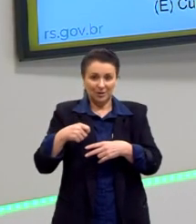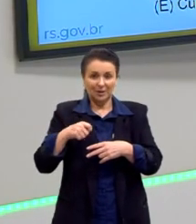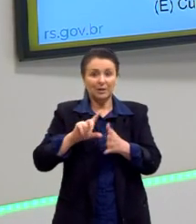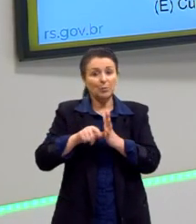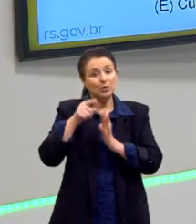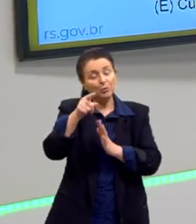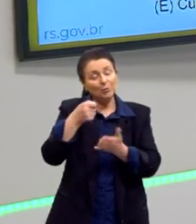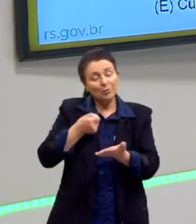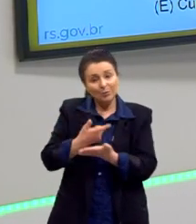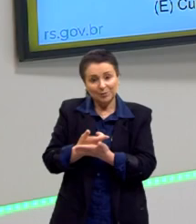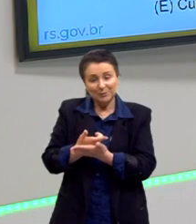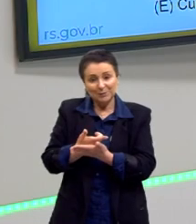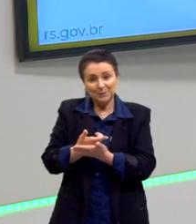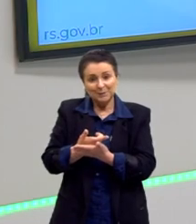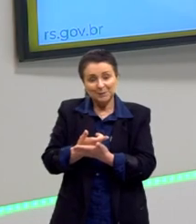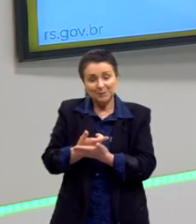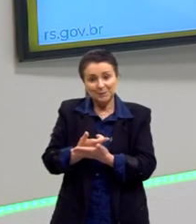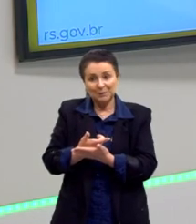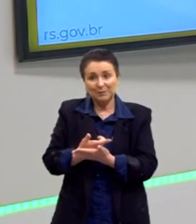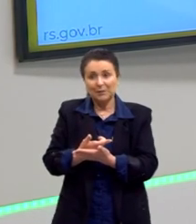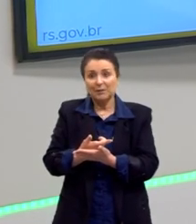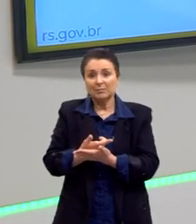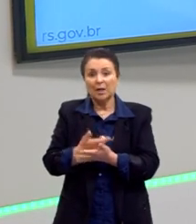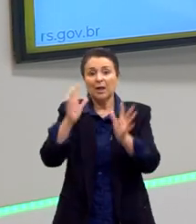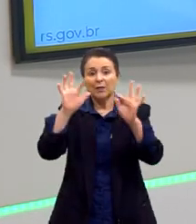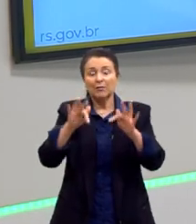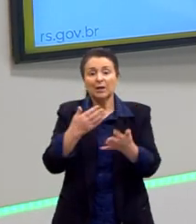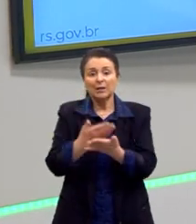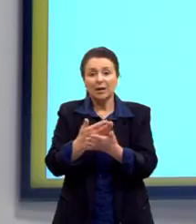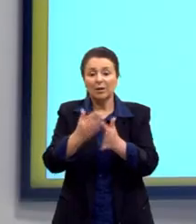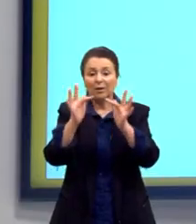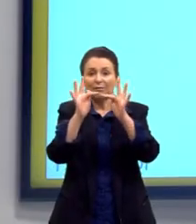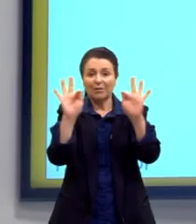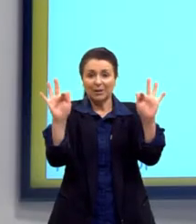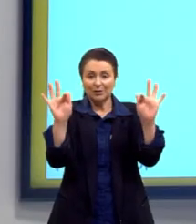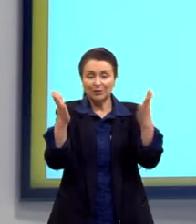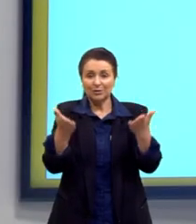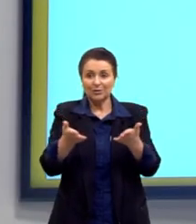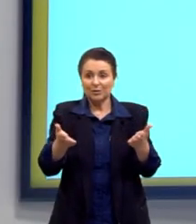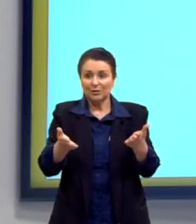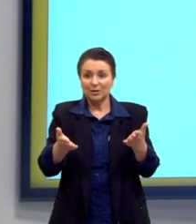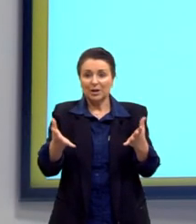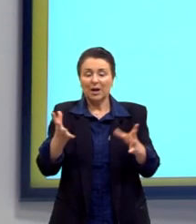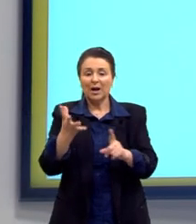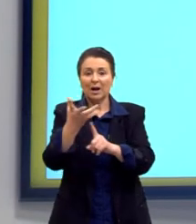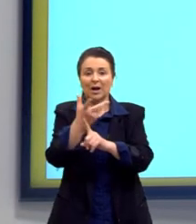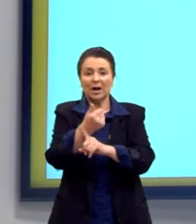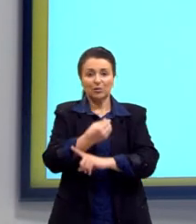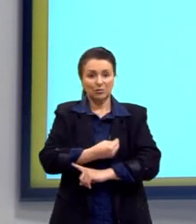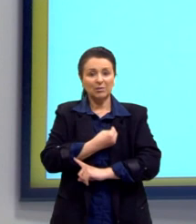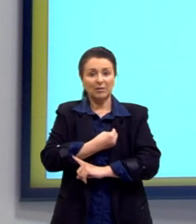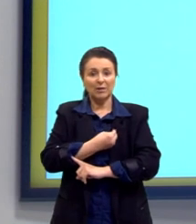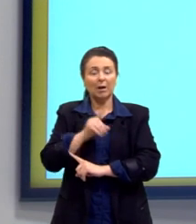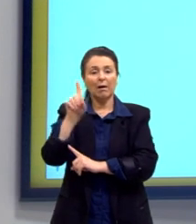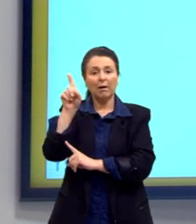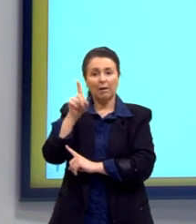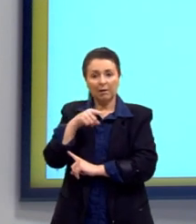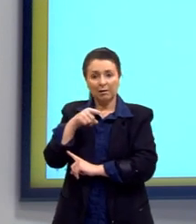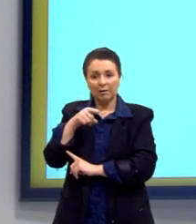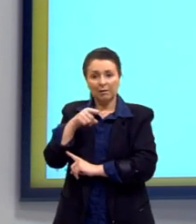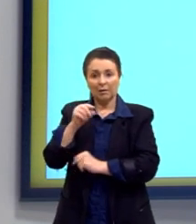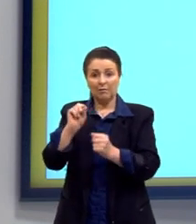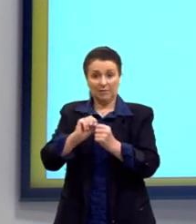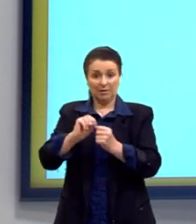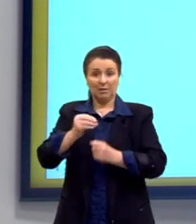Ok encerrando a última frase de hoje a arte da vida consiste em fazer